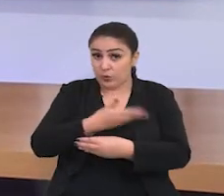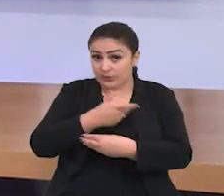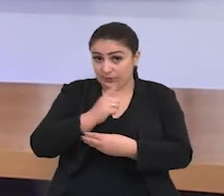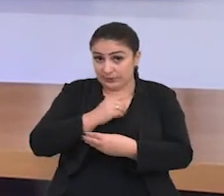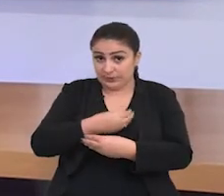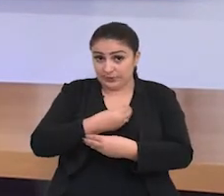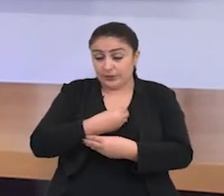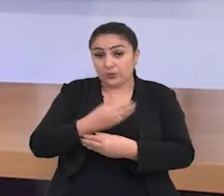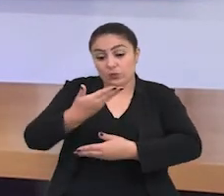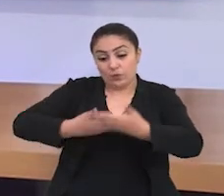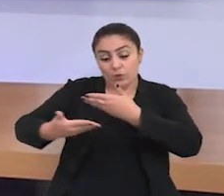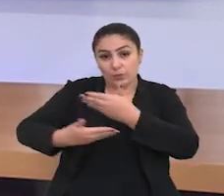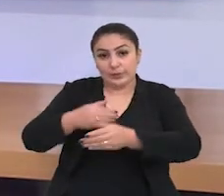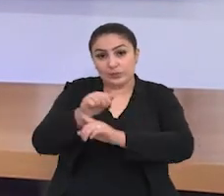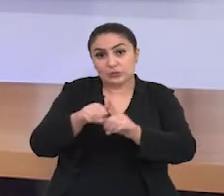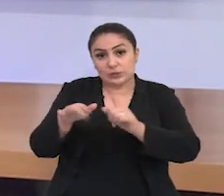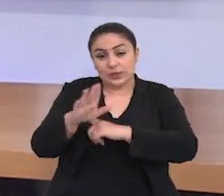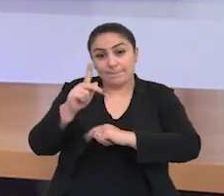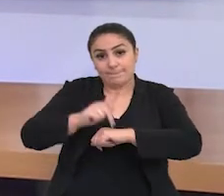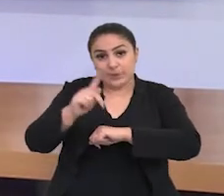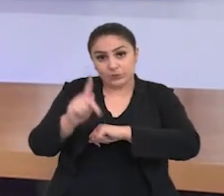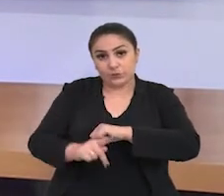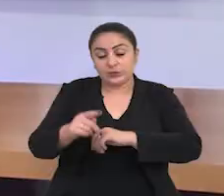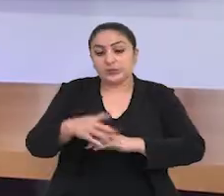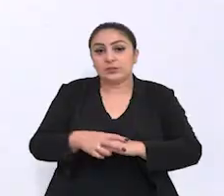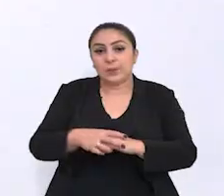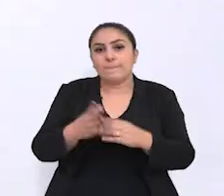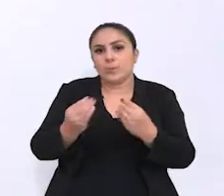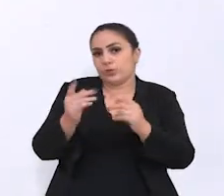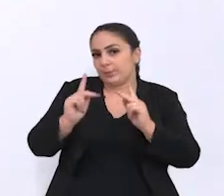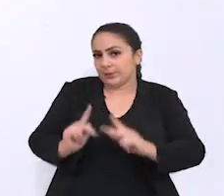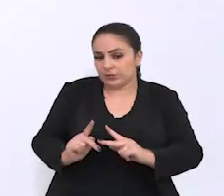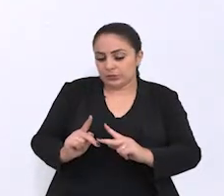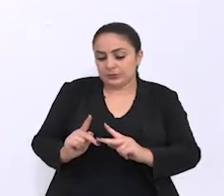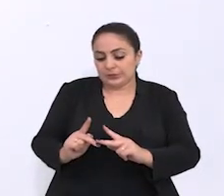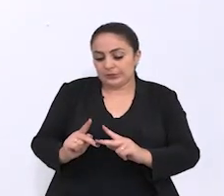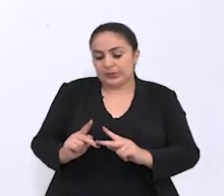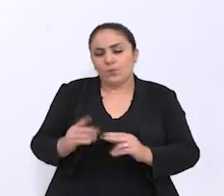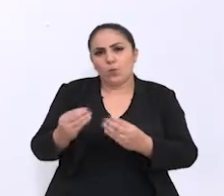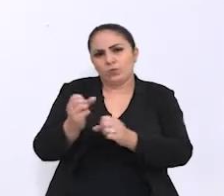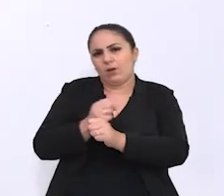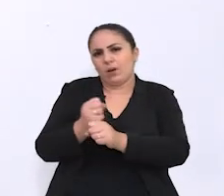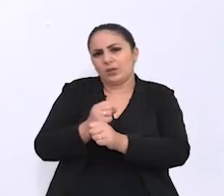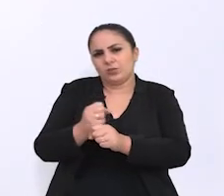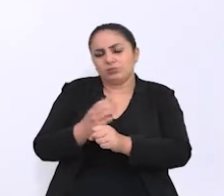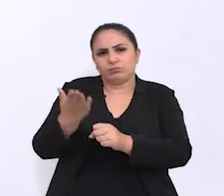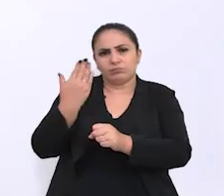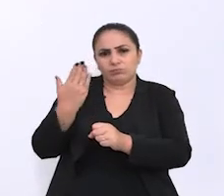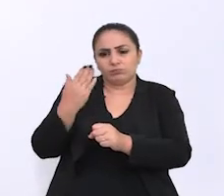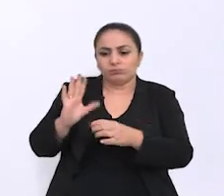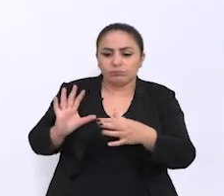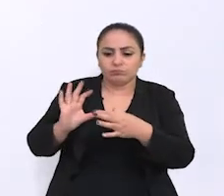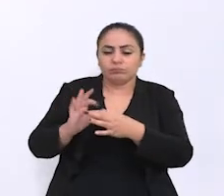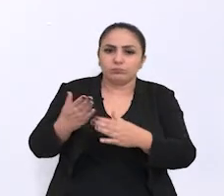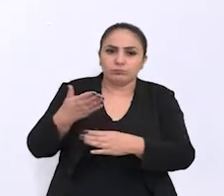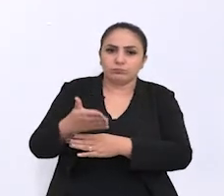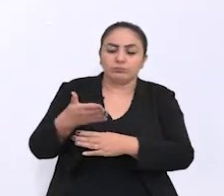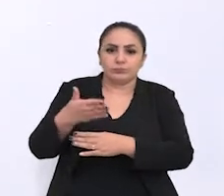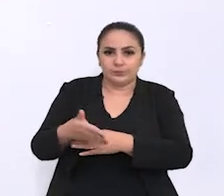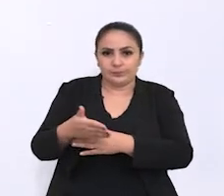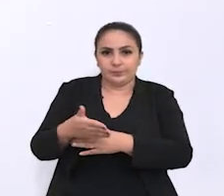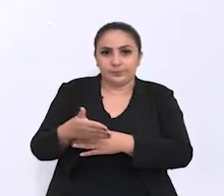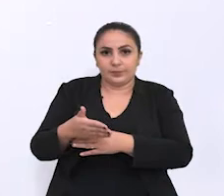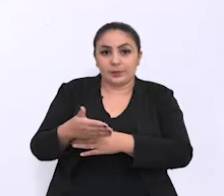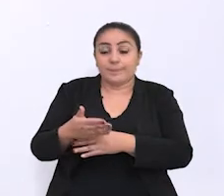gente tem um grande envolvimento na sociedade passfundense, muitas pessoas, há muitos anos atrás, vinham sempre